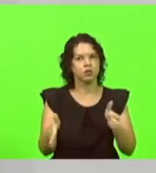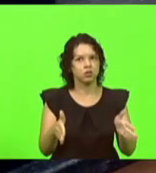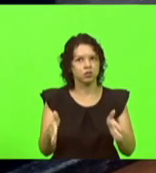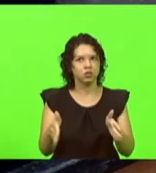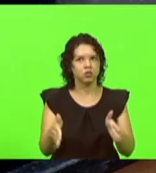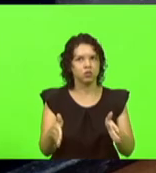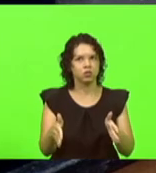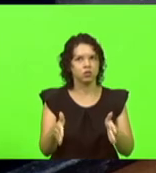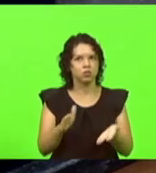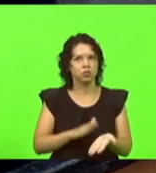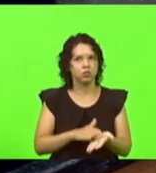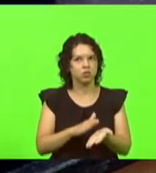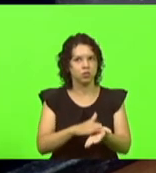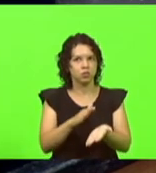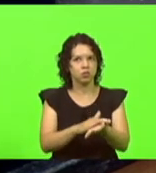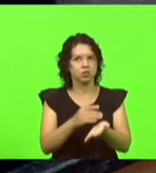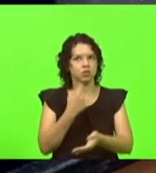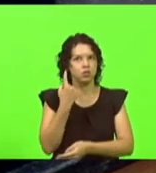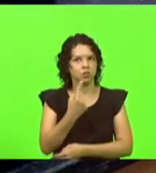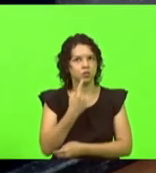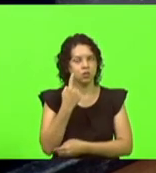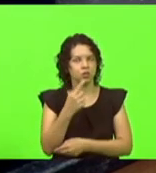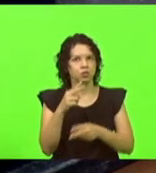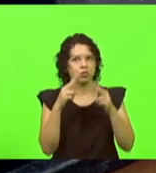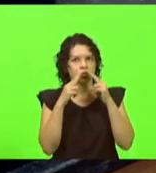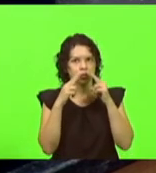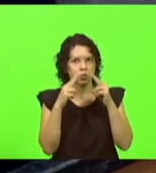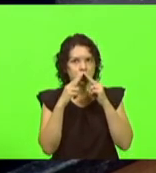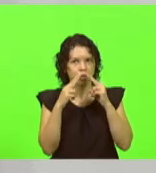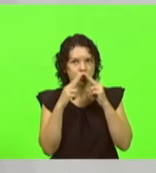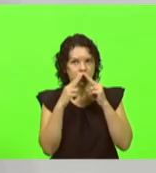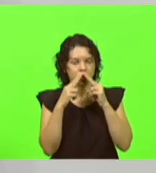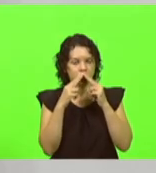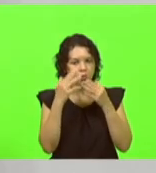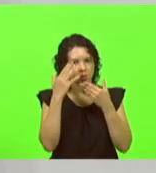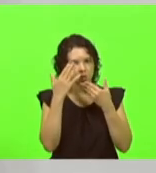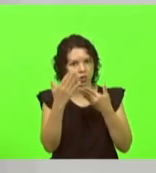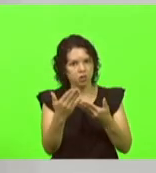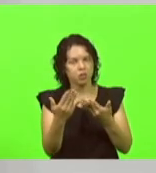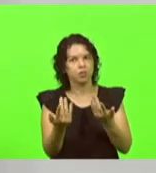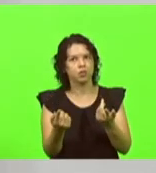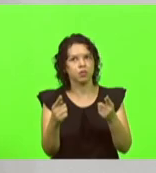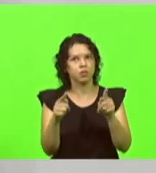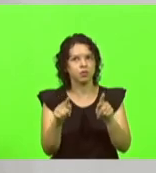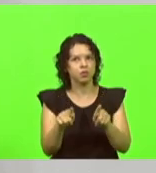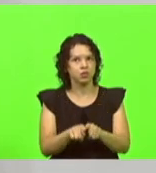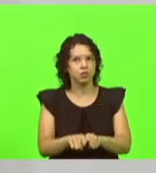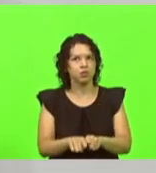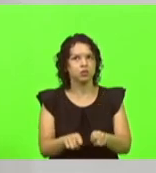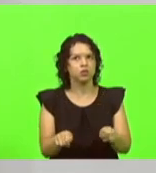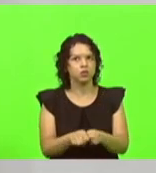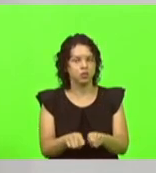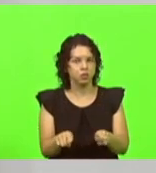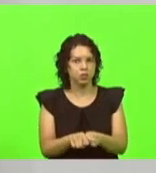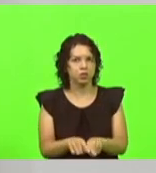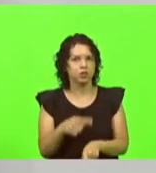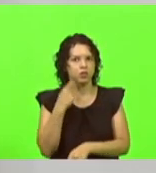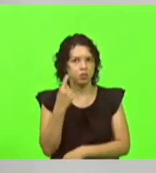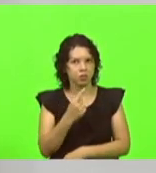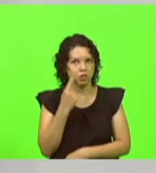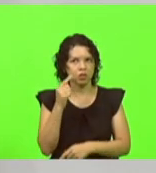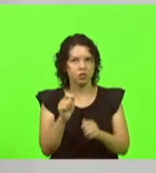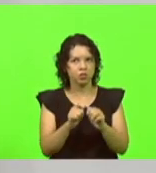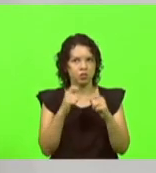Parabéns, deputado Titão, e obrigado pela parceria. Também foi deputado desta casa o